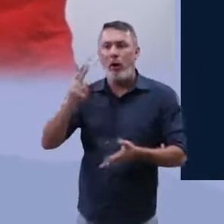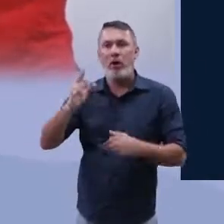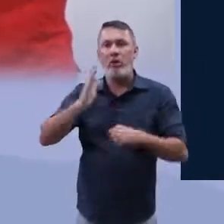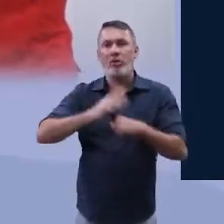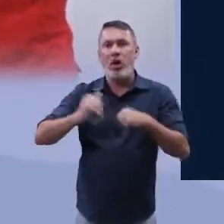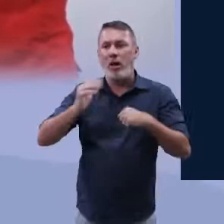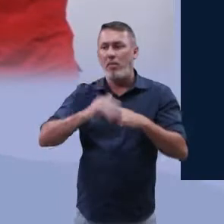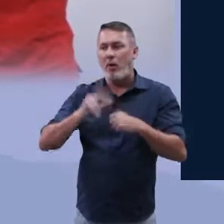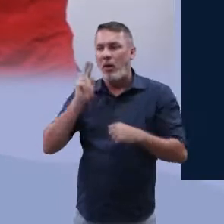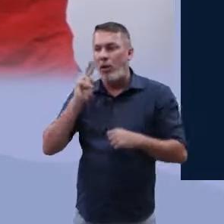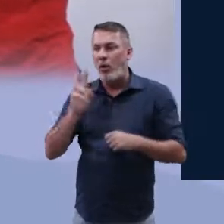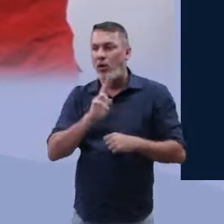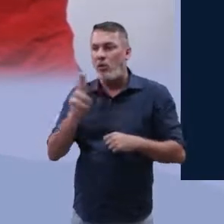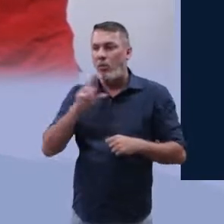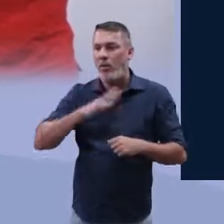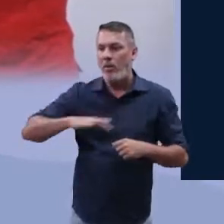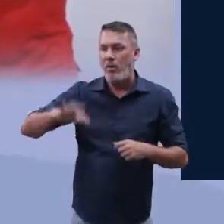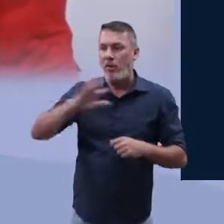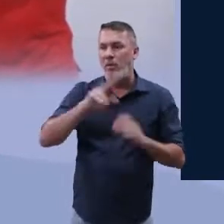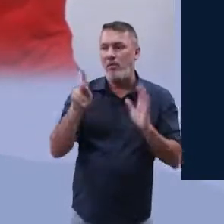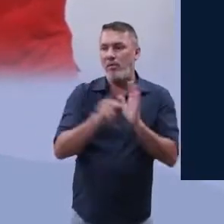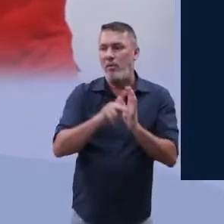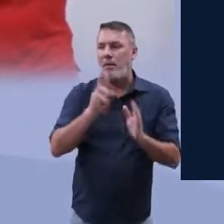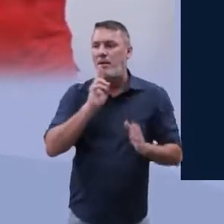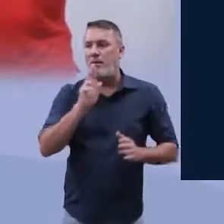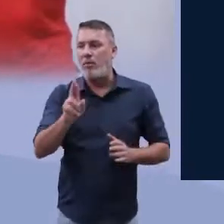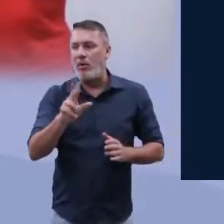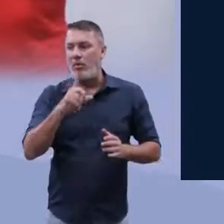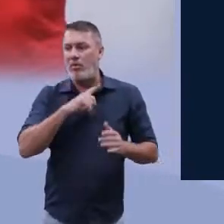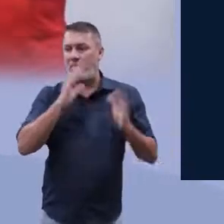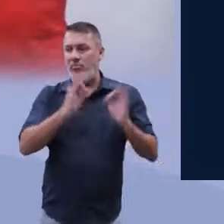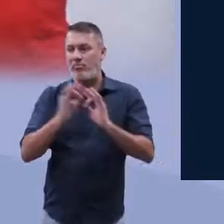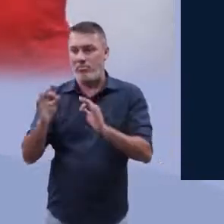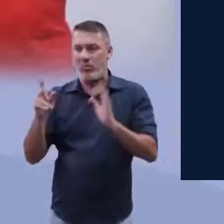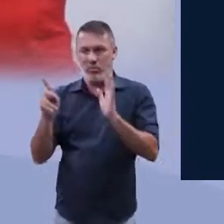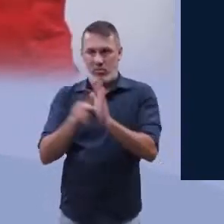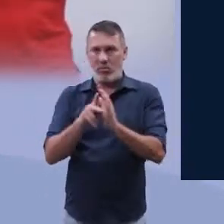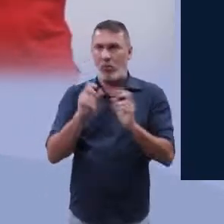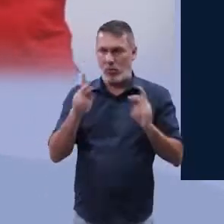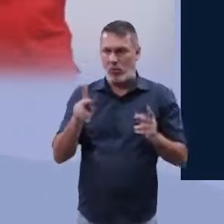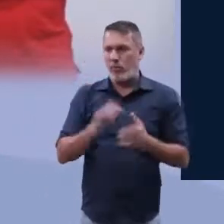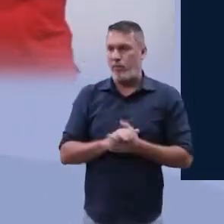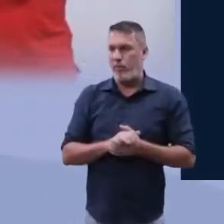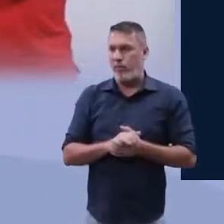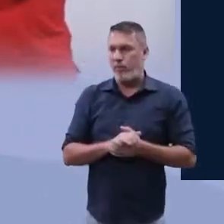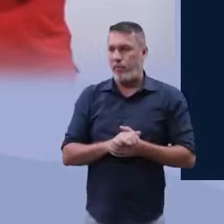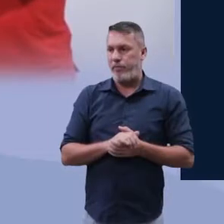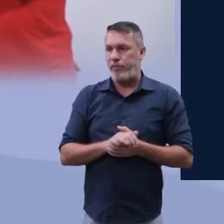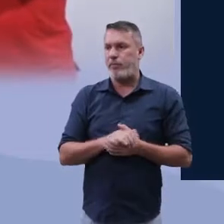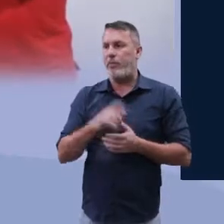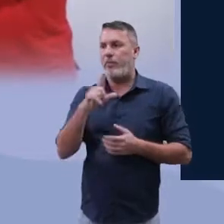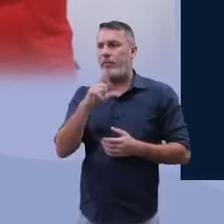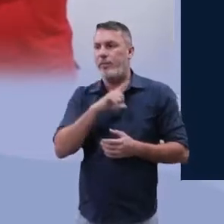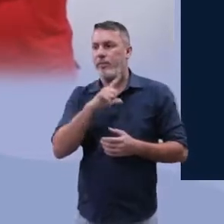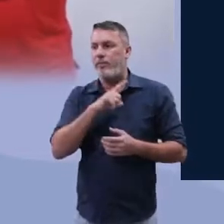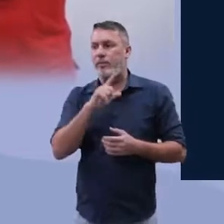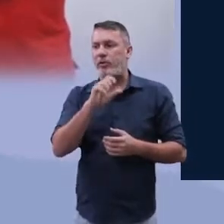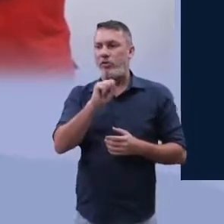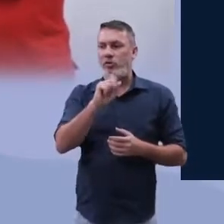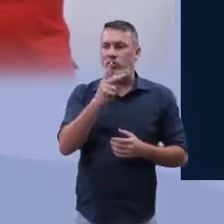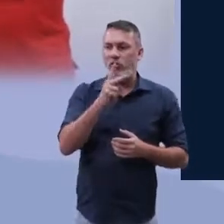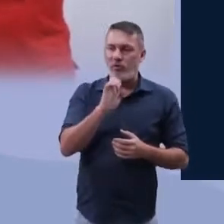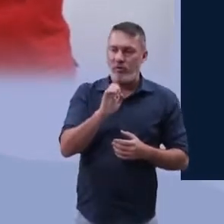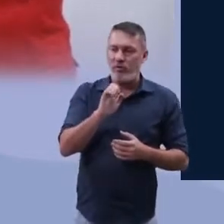o nome é uma chamada, a call. Se é uma chamada, você responde. Então, answer the call. Tá. She'll have pizza for